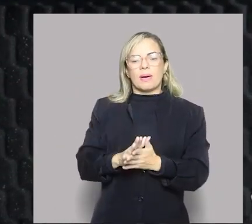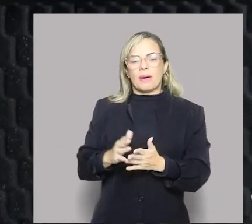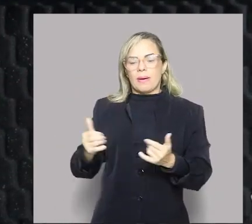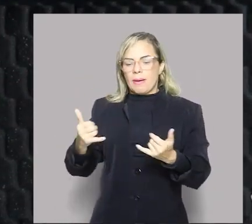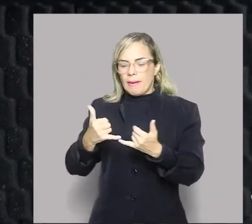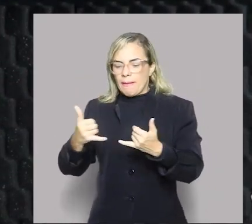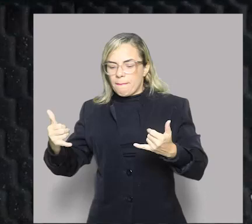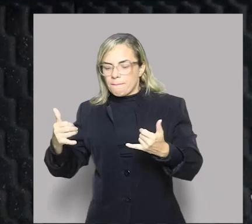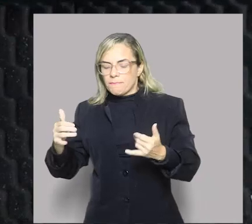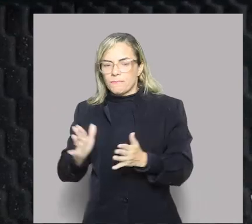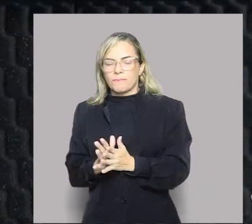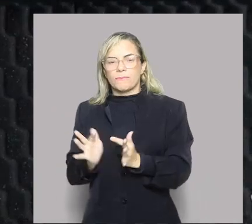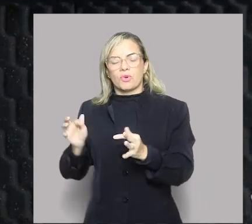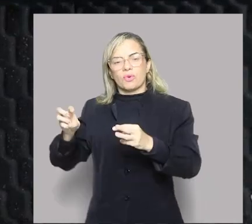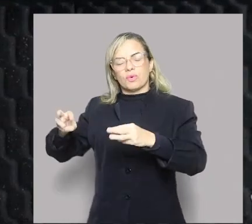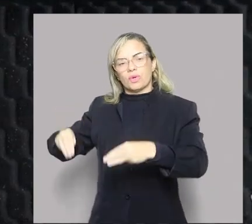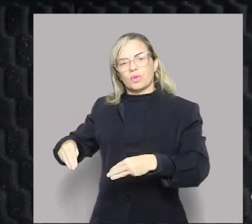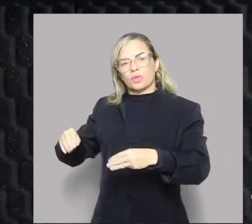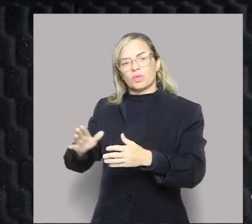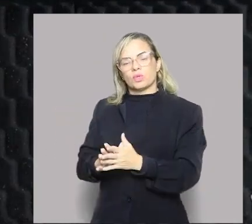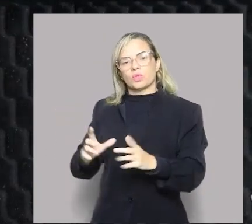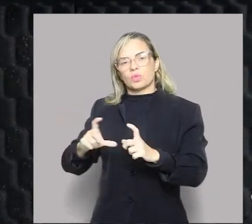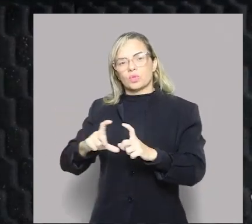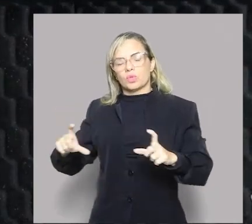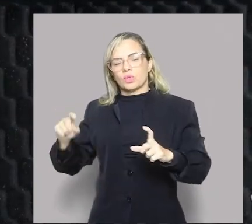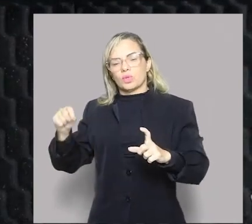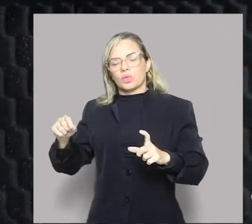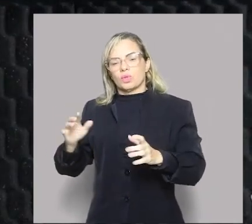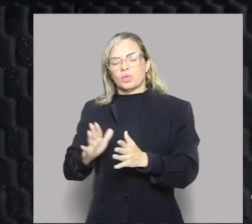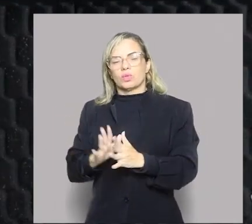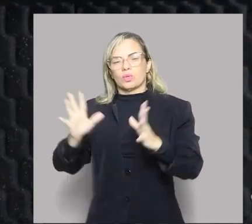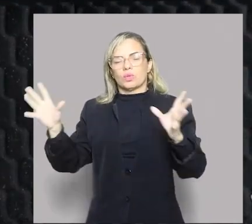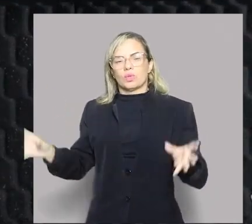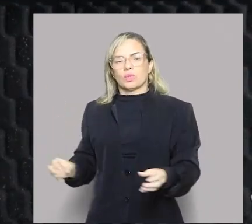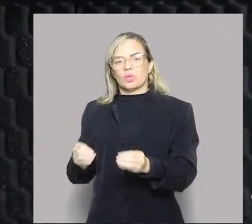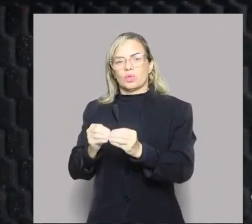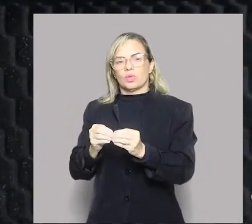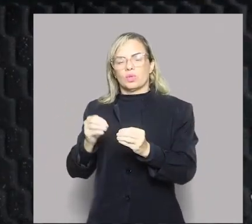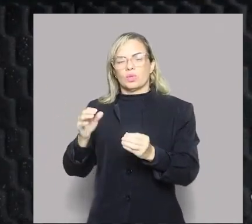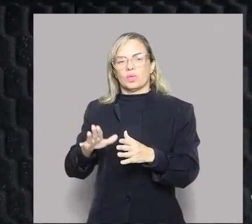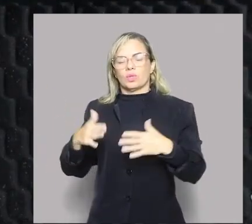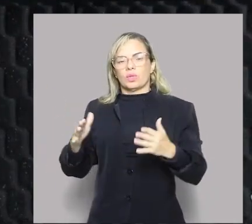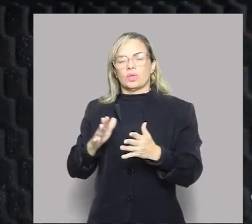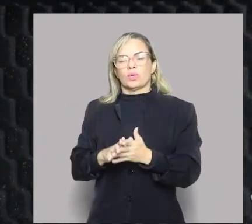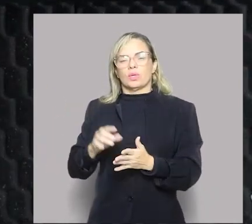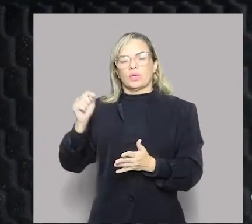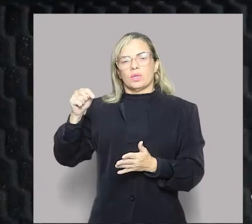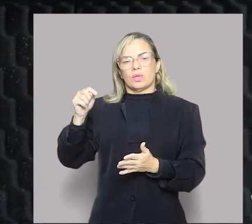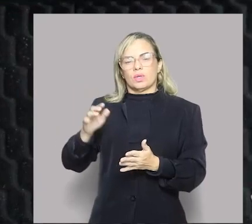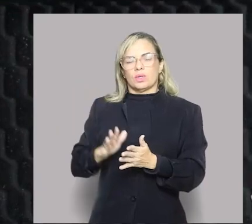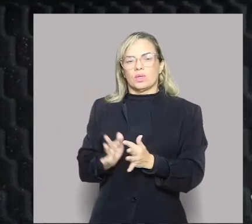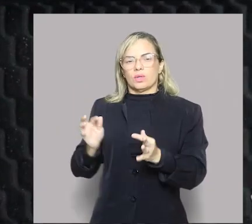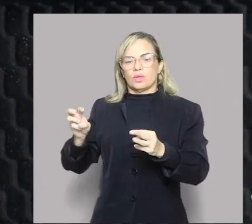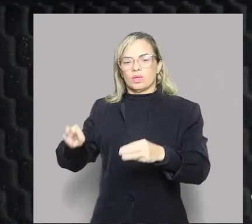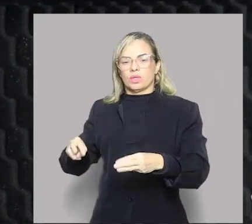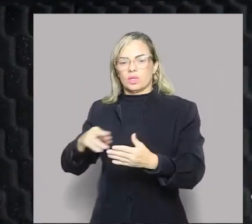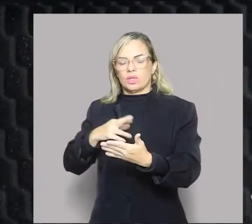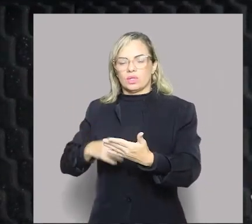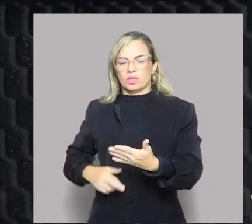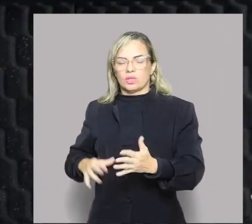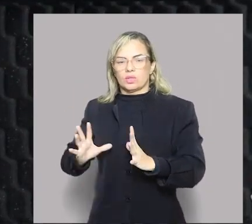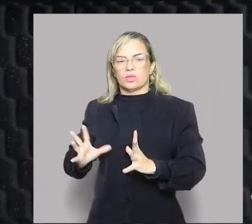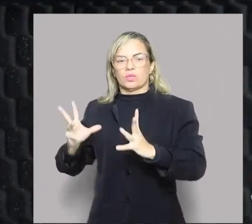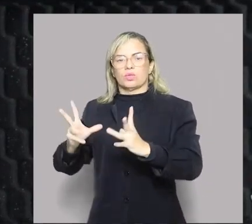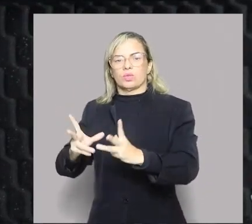último parágrafo. Essa última linha, como é uma frase que não termina só a conclusão, mas é uma frase que termina a redação toda,